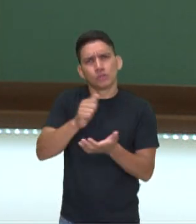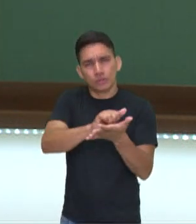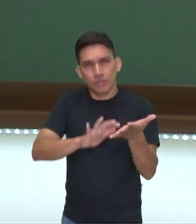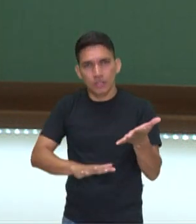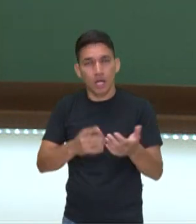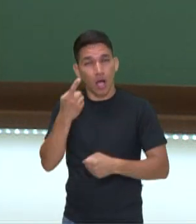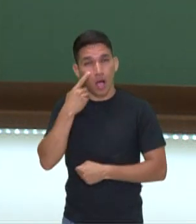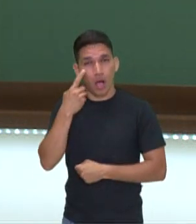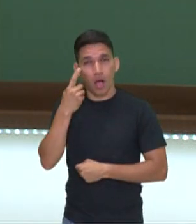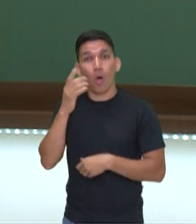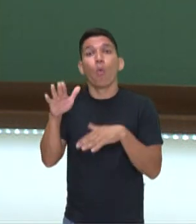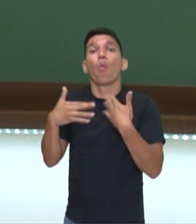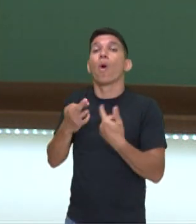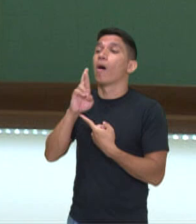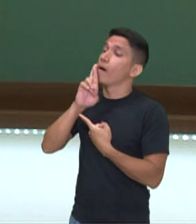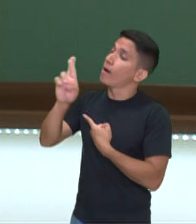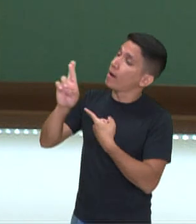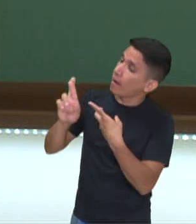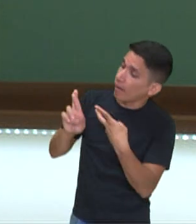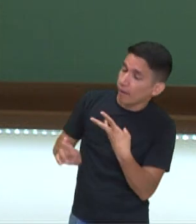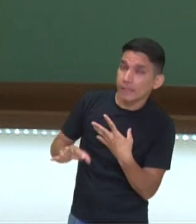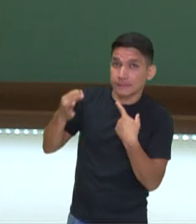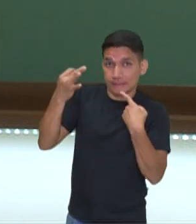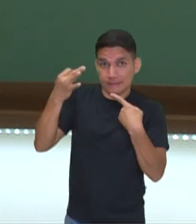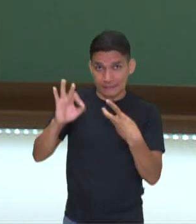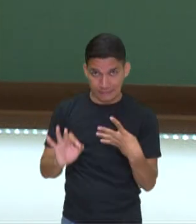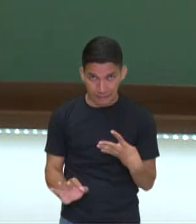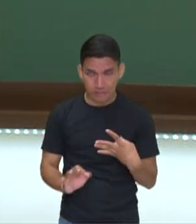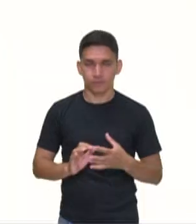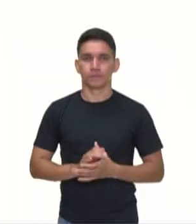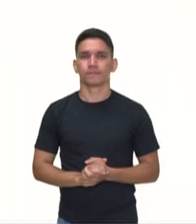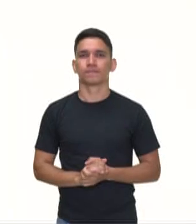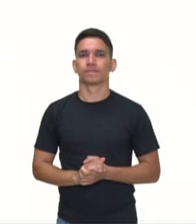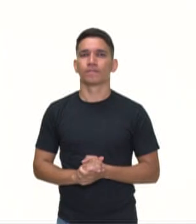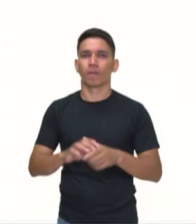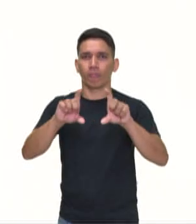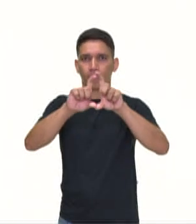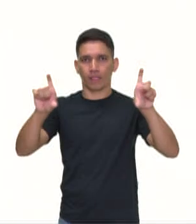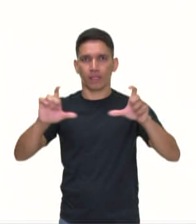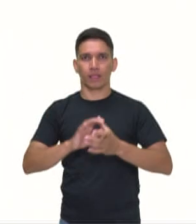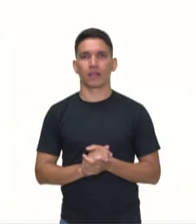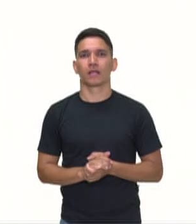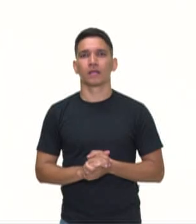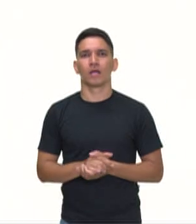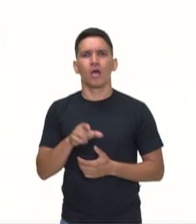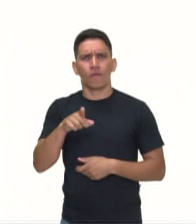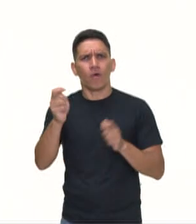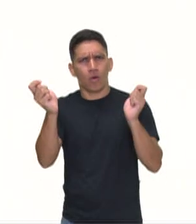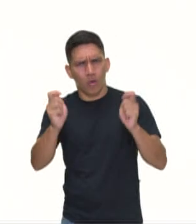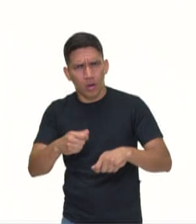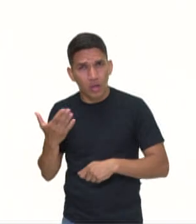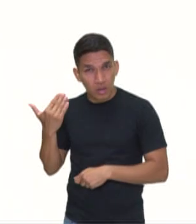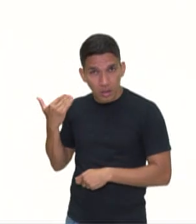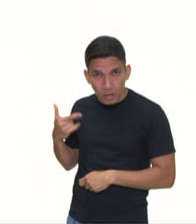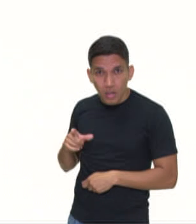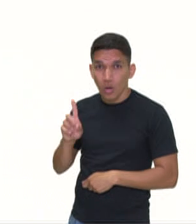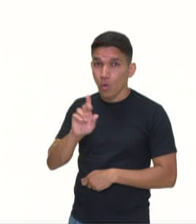answer. Verifique a alternativa correta. Então, na primeira frase, in the sentence, you should pass